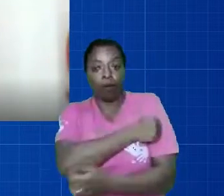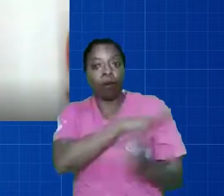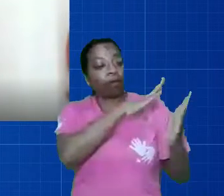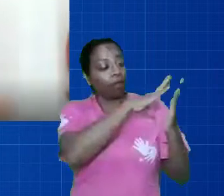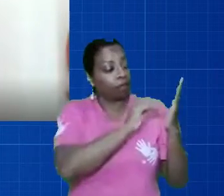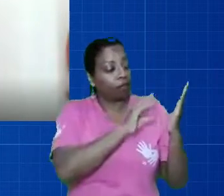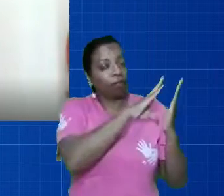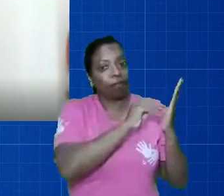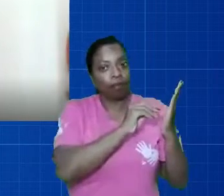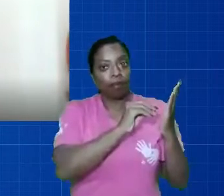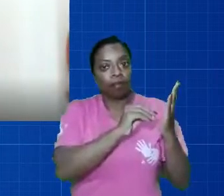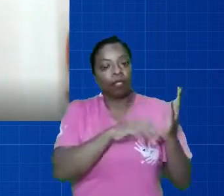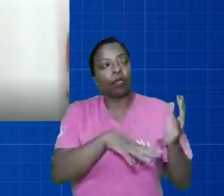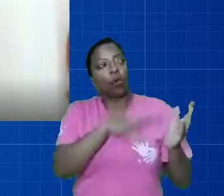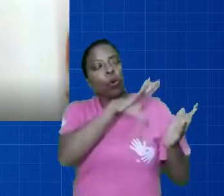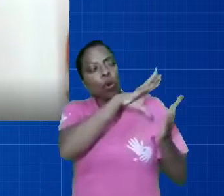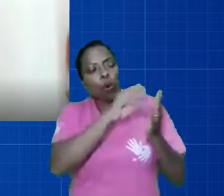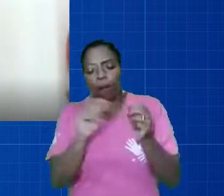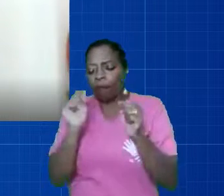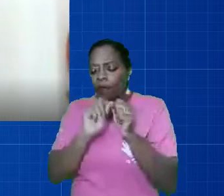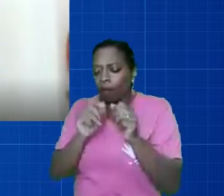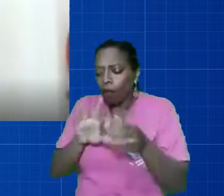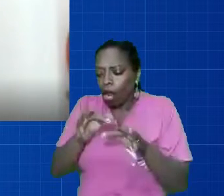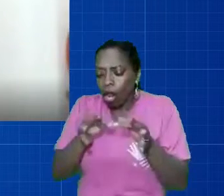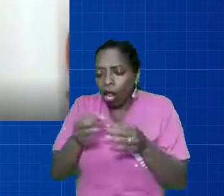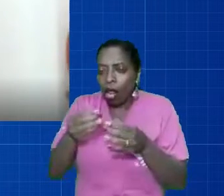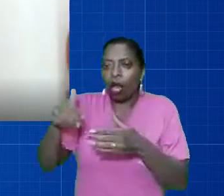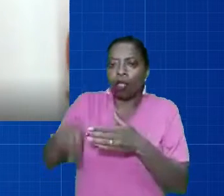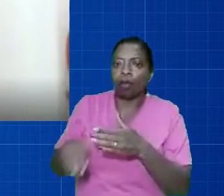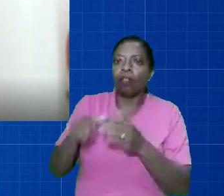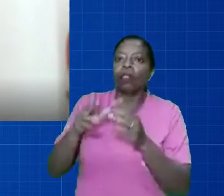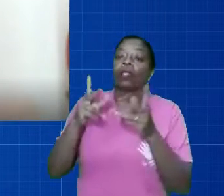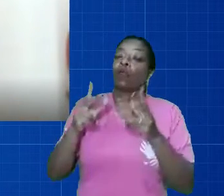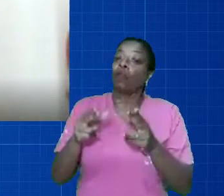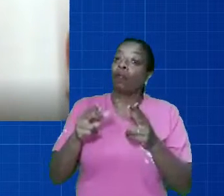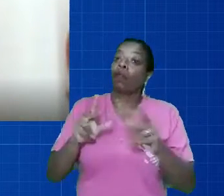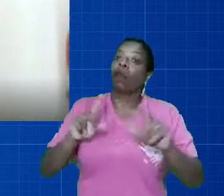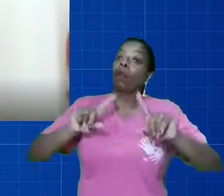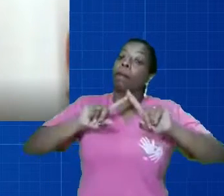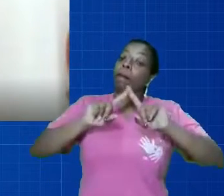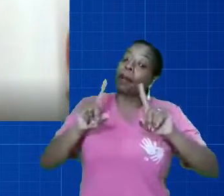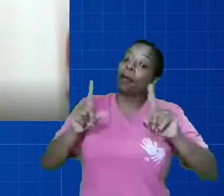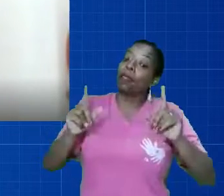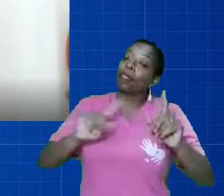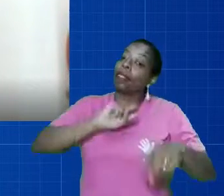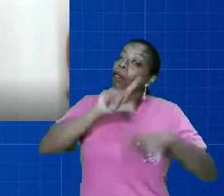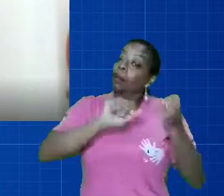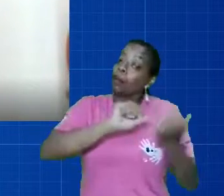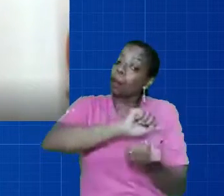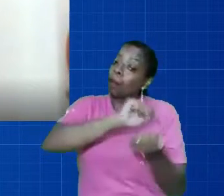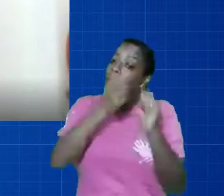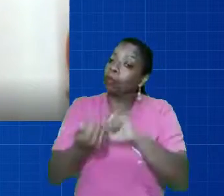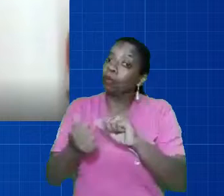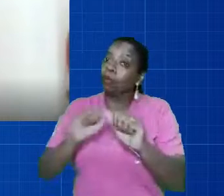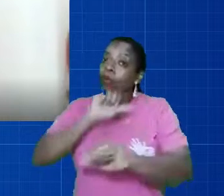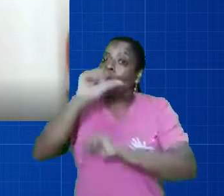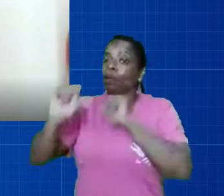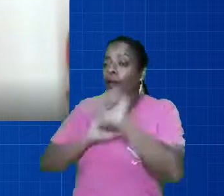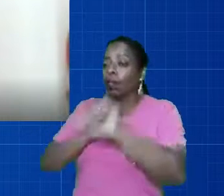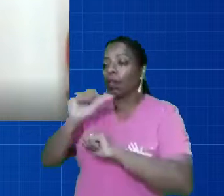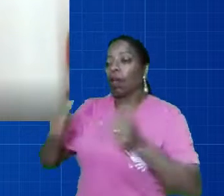expressão, essa ideia do modelo é abolida e a gente quer o quê? Então, que a criança se expresse livremente. Muitas vezes